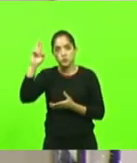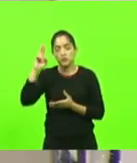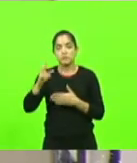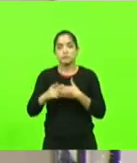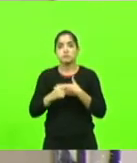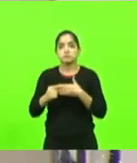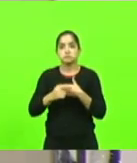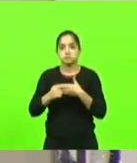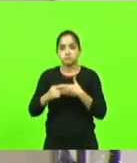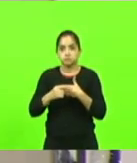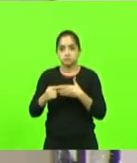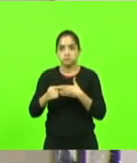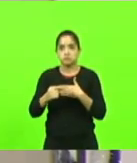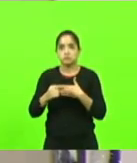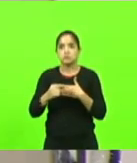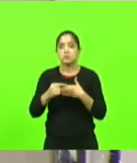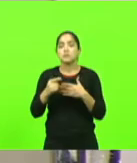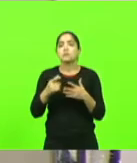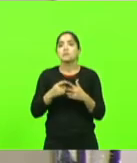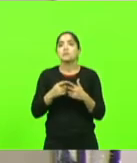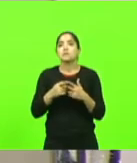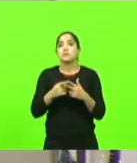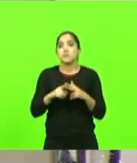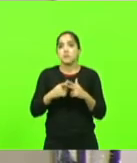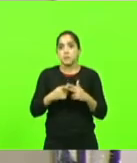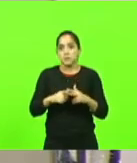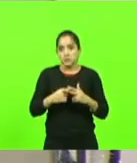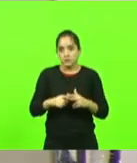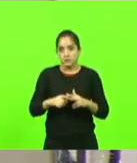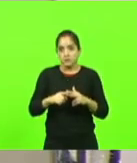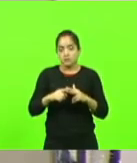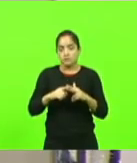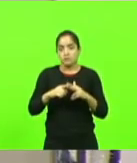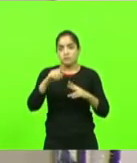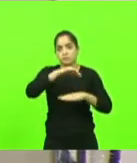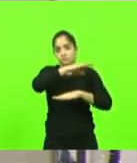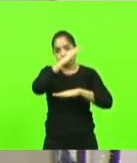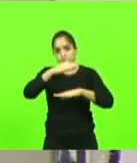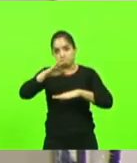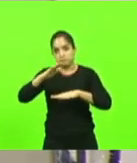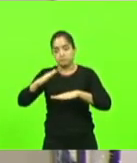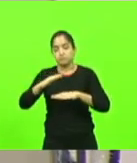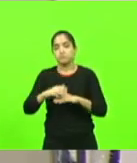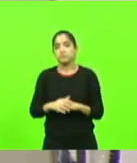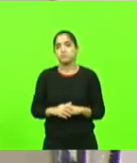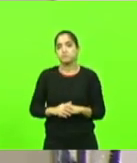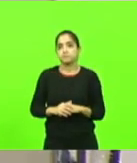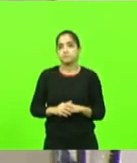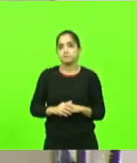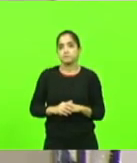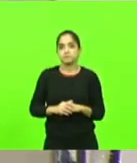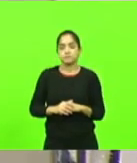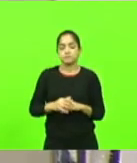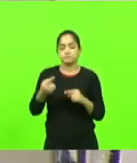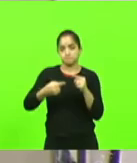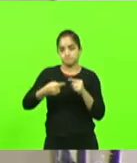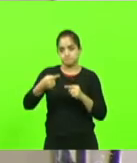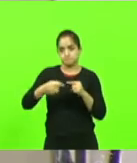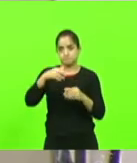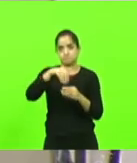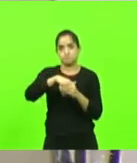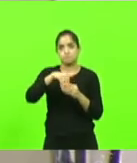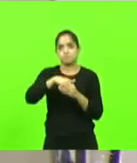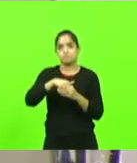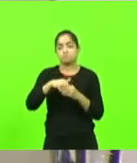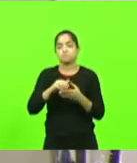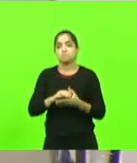da manutenção da recente reforma da Serra Dona Francisca. Em discussão. Não havendo quem queira discutir, em votação.